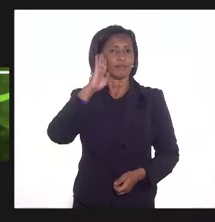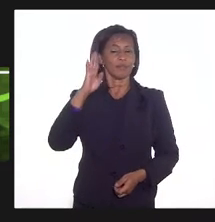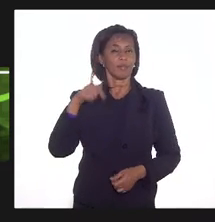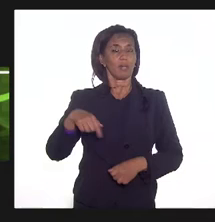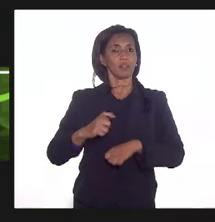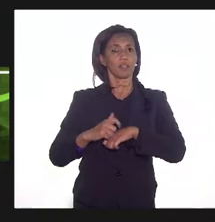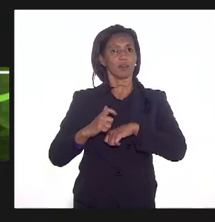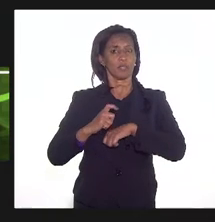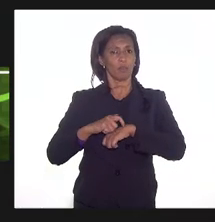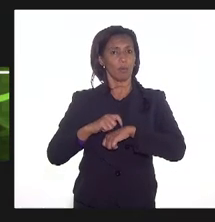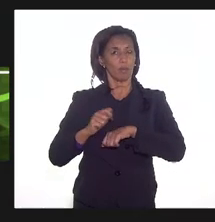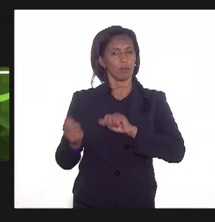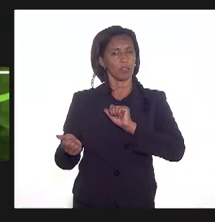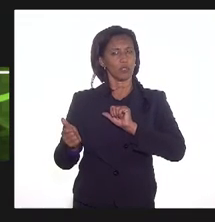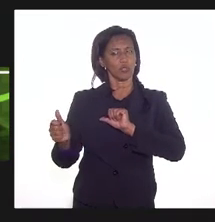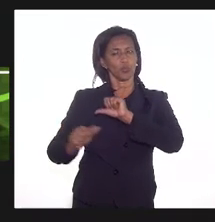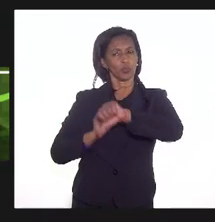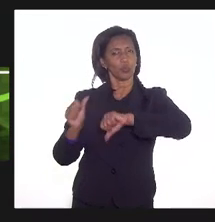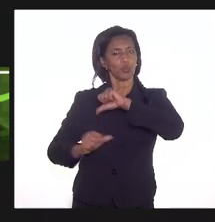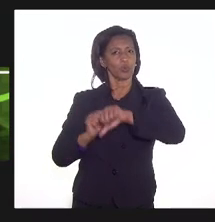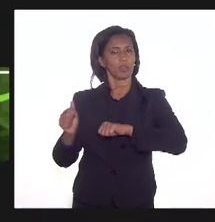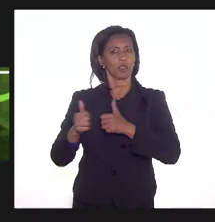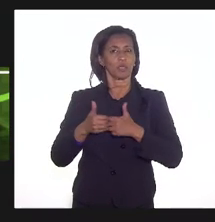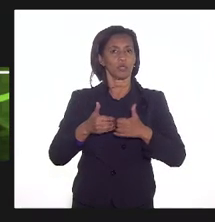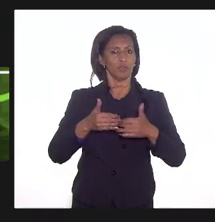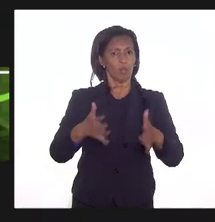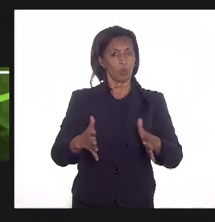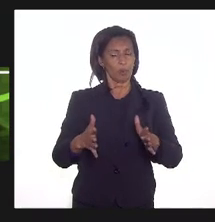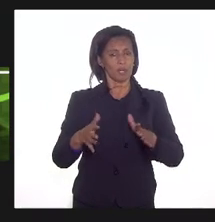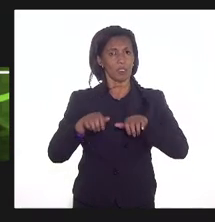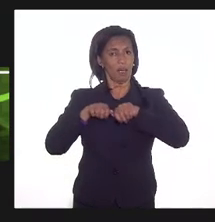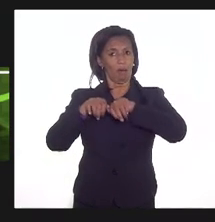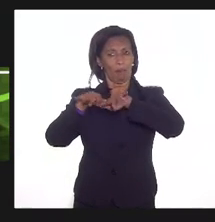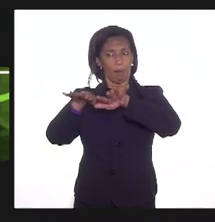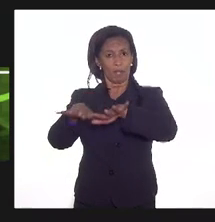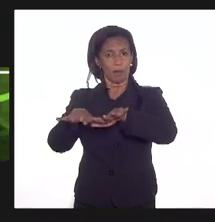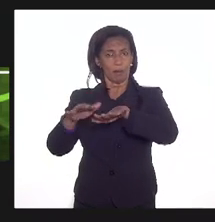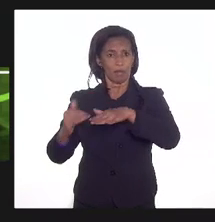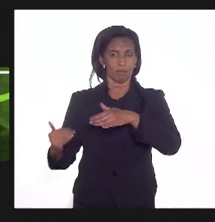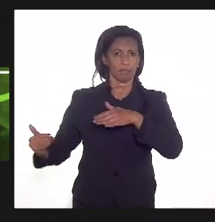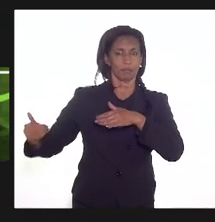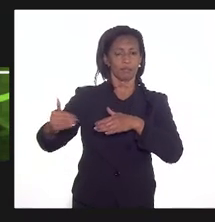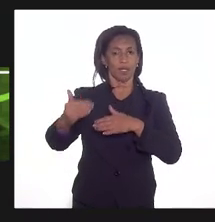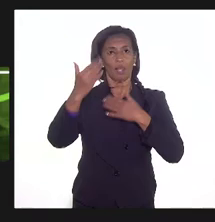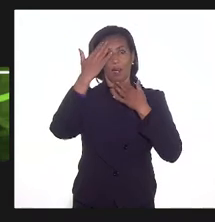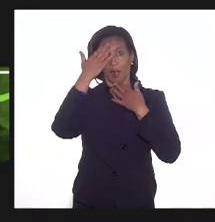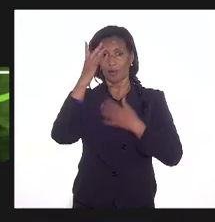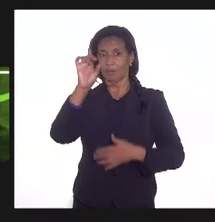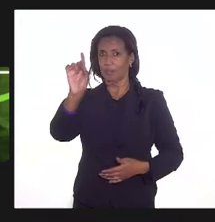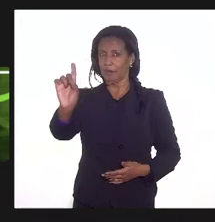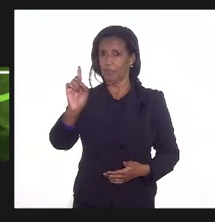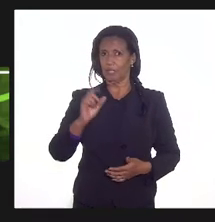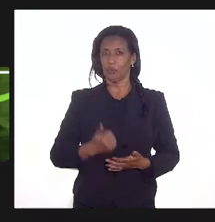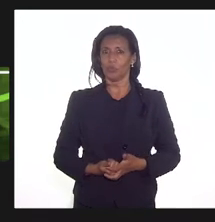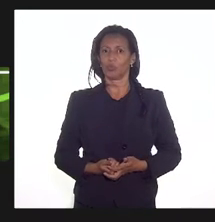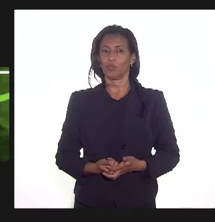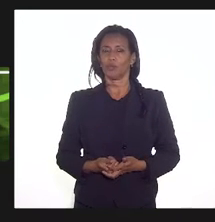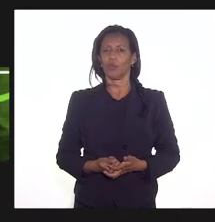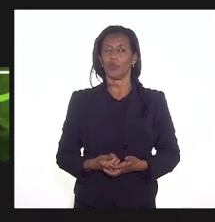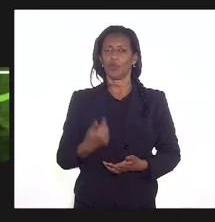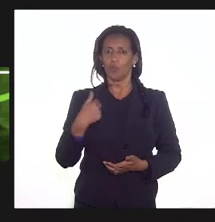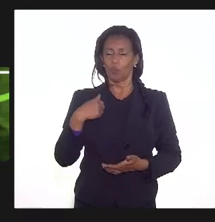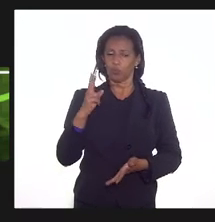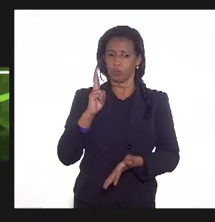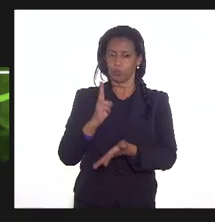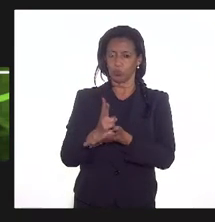nesse momento de transição que a gente vai começar a sair dessa pandemia graças a Deus vou usar mais um